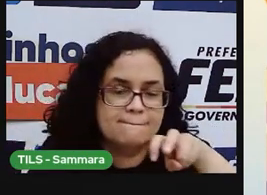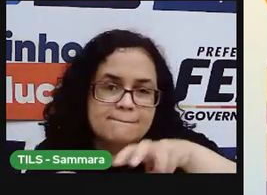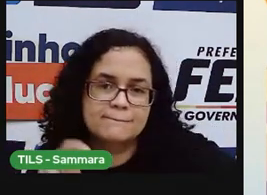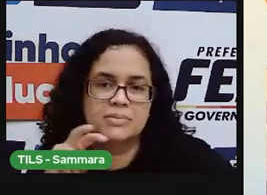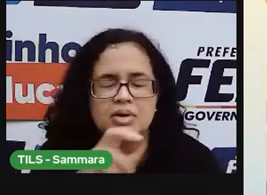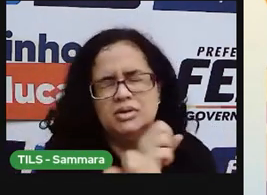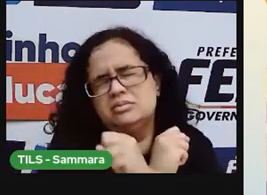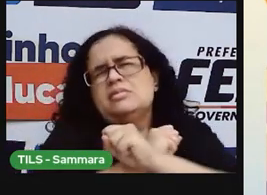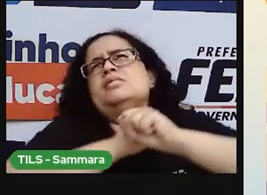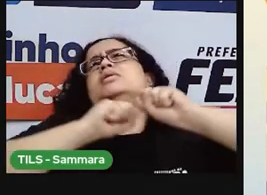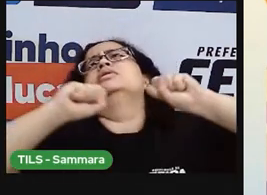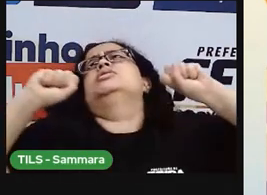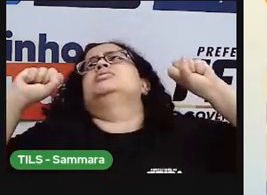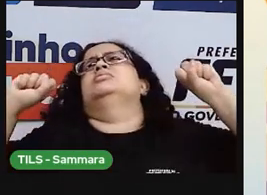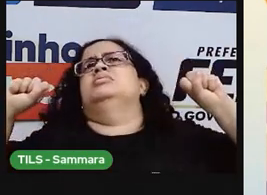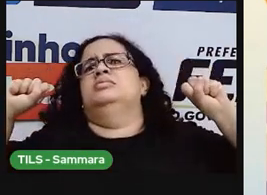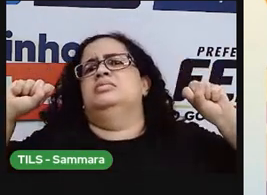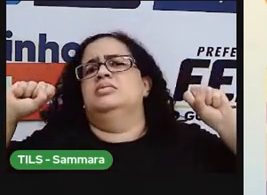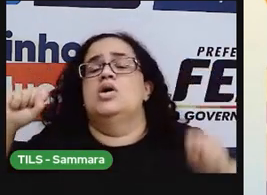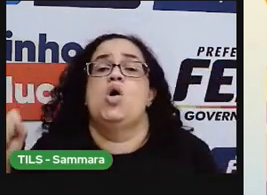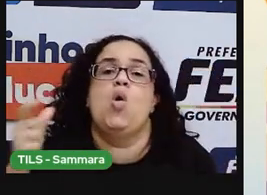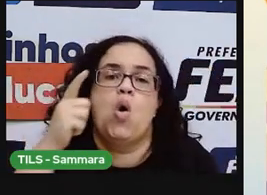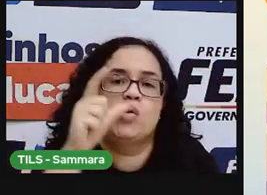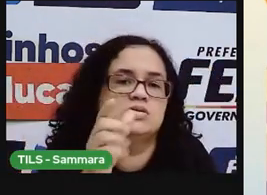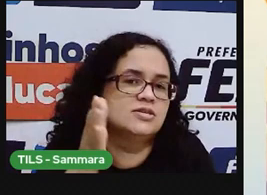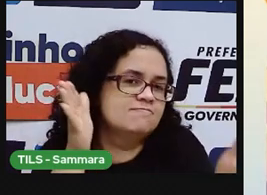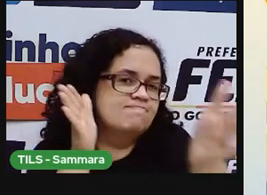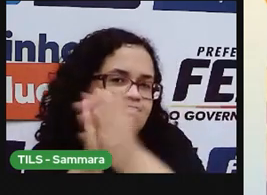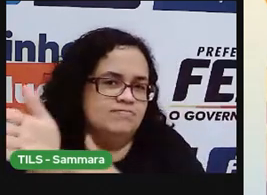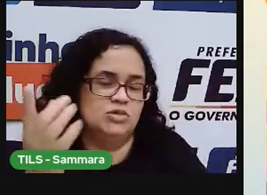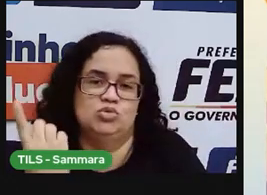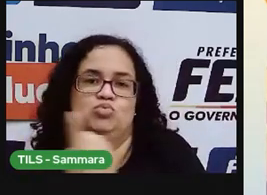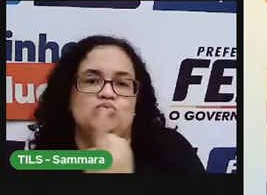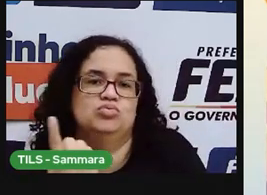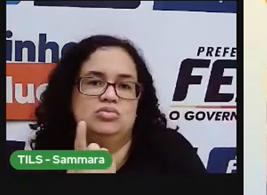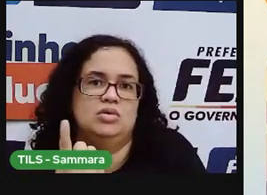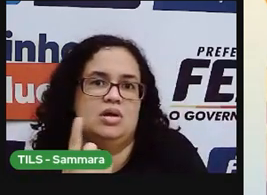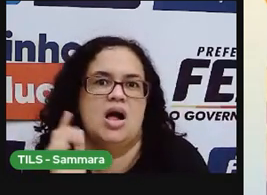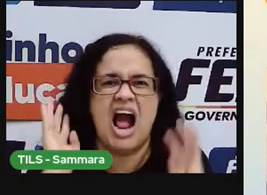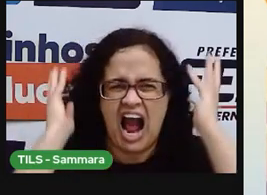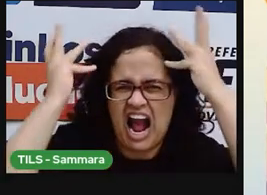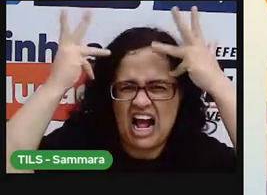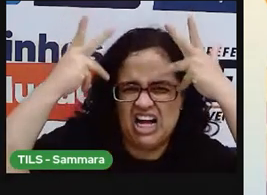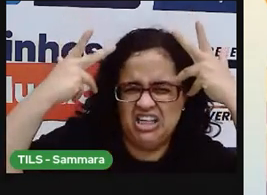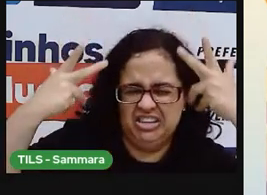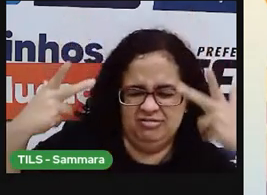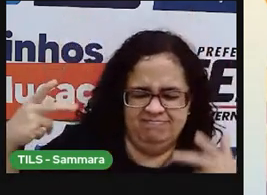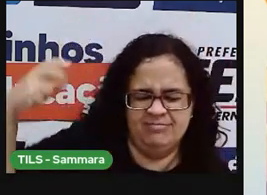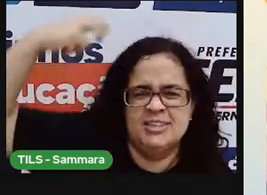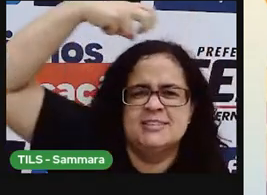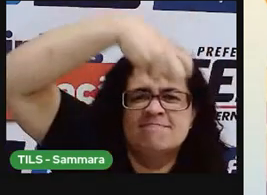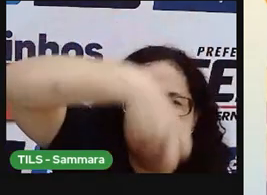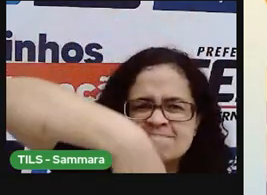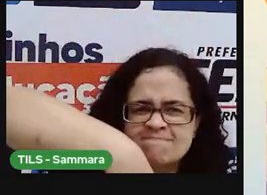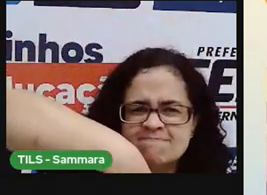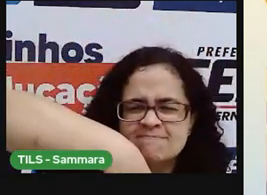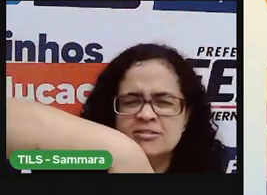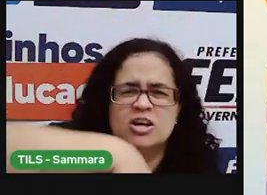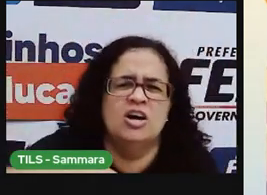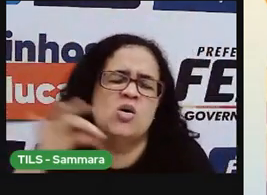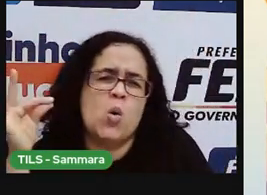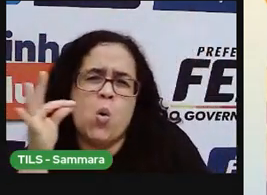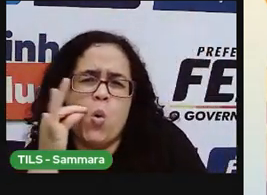dele e ele acordou. Todos conseguiram fugir, menos um, que o leão prendeu embaixo da pata.